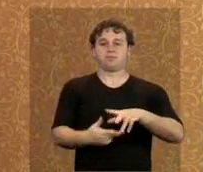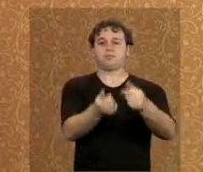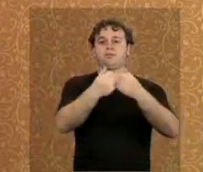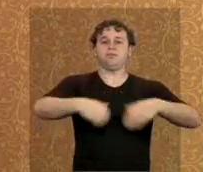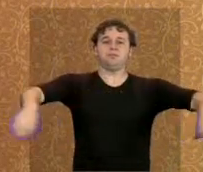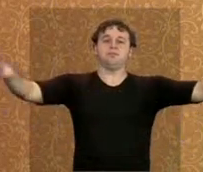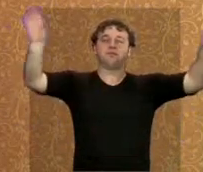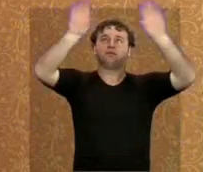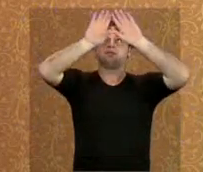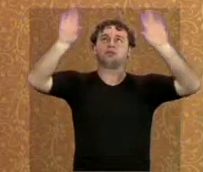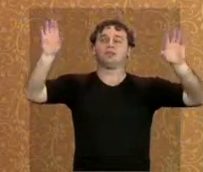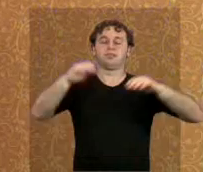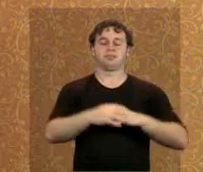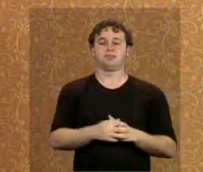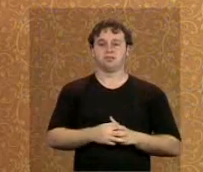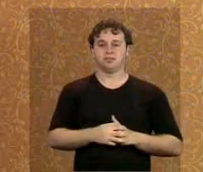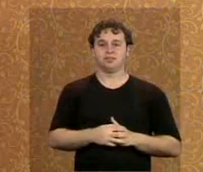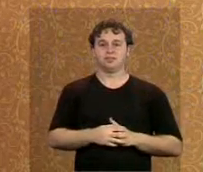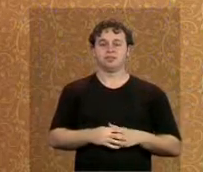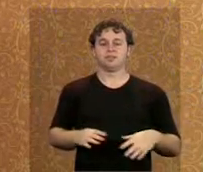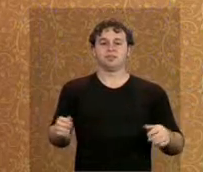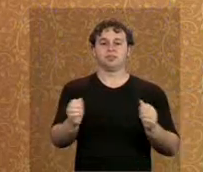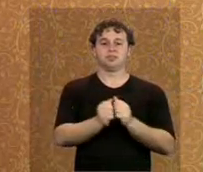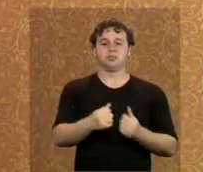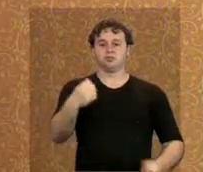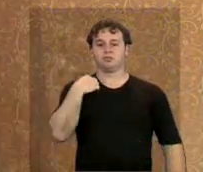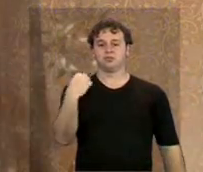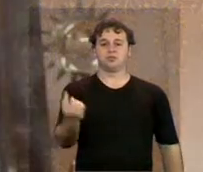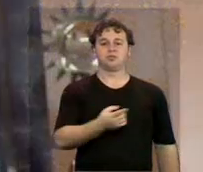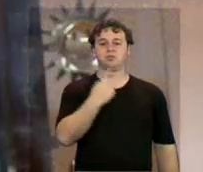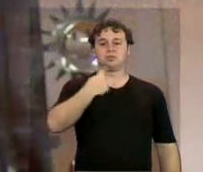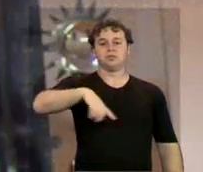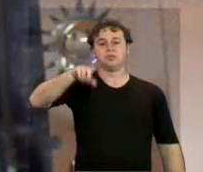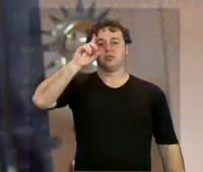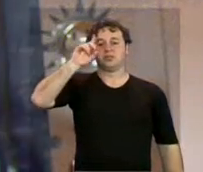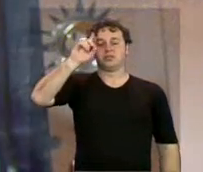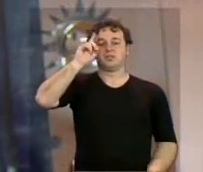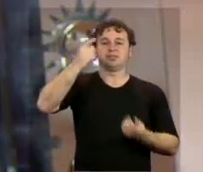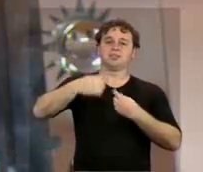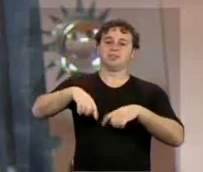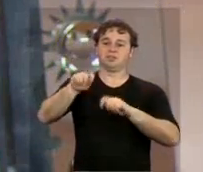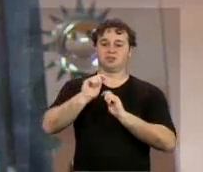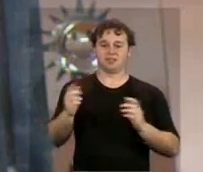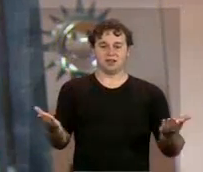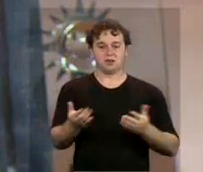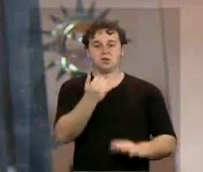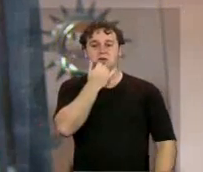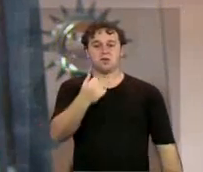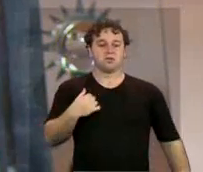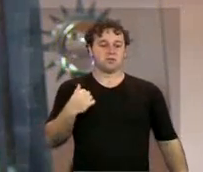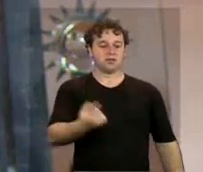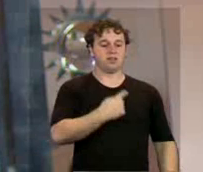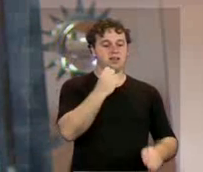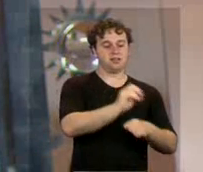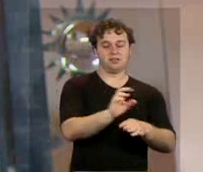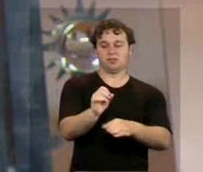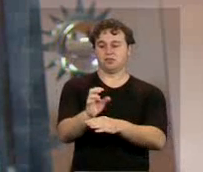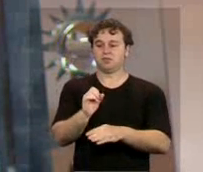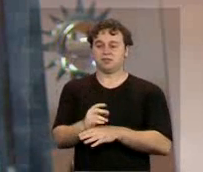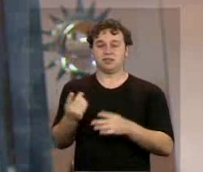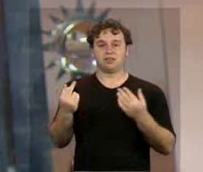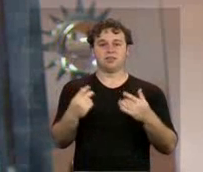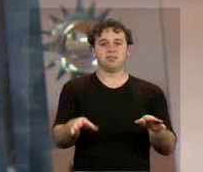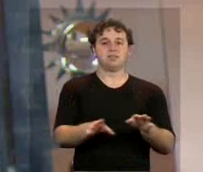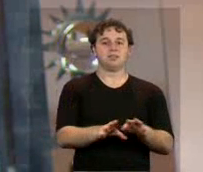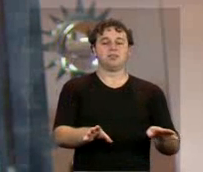vossa vontade, assim na terra como no céu. O pão nosso de cada dia nos dai hoje, perdoai as